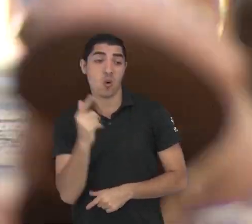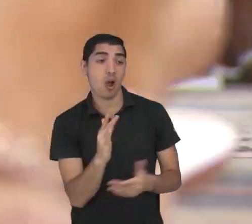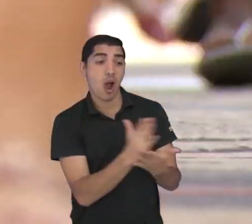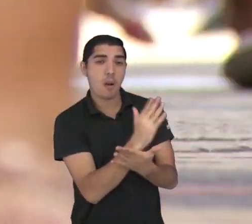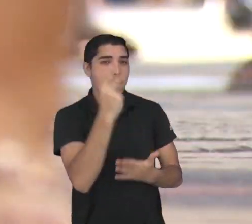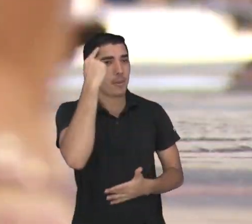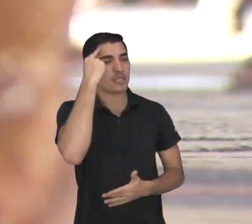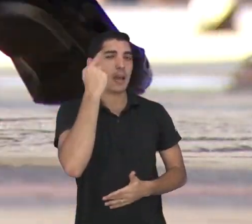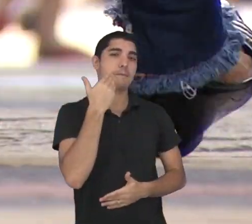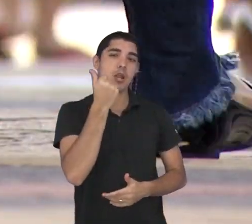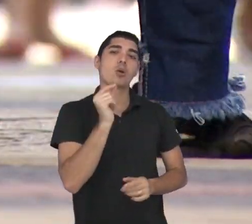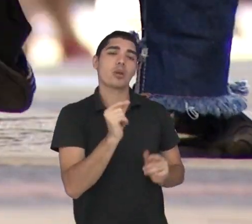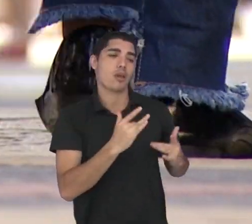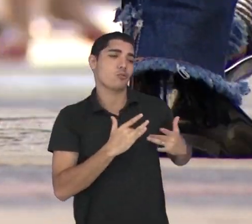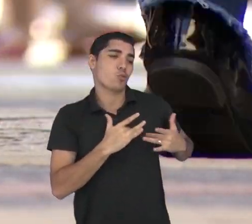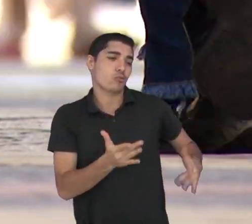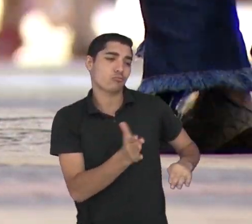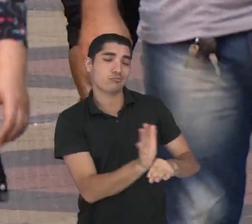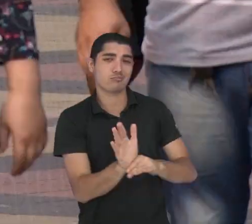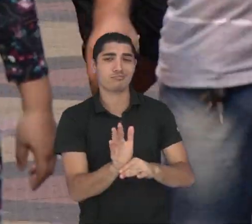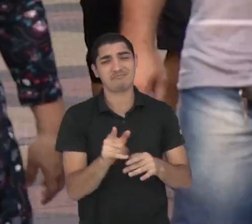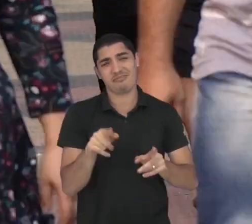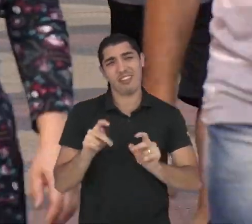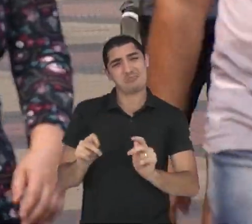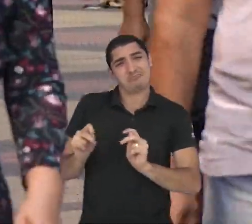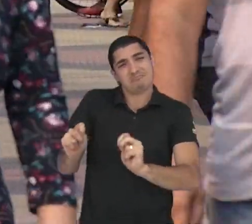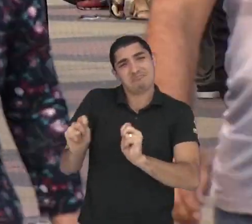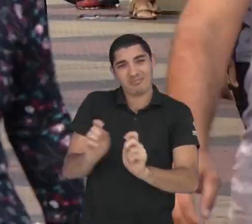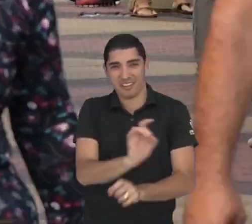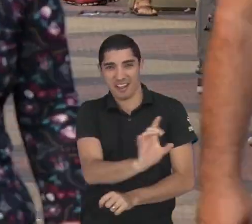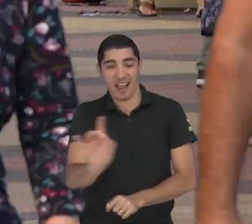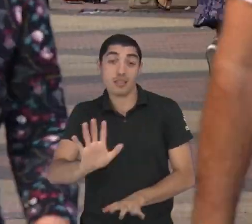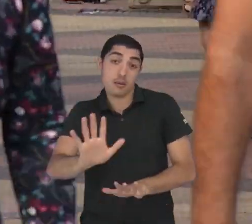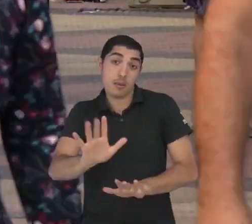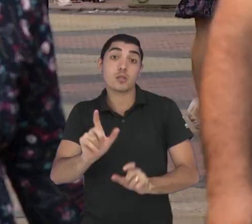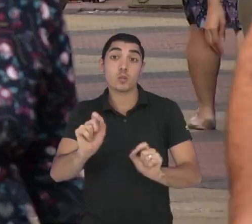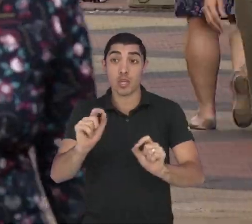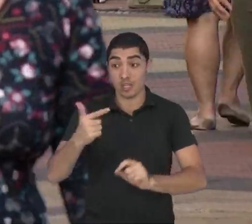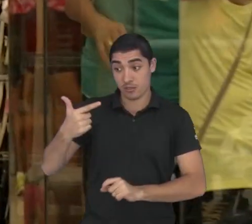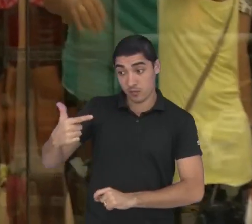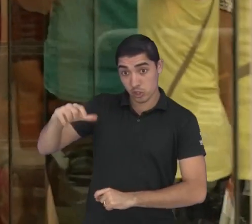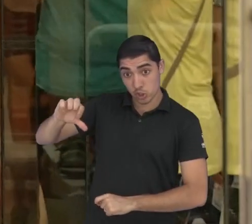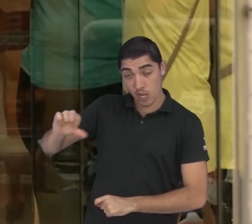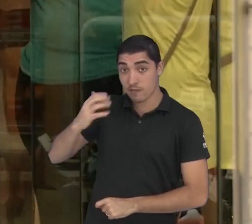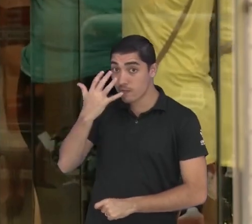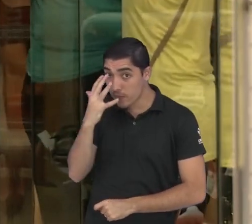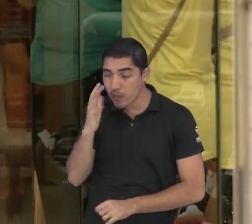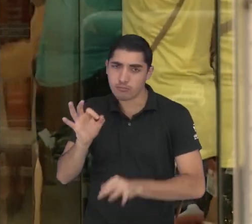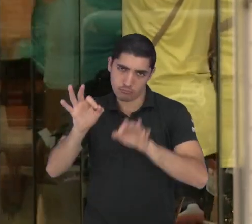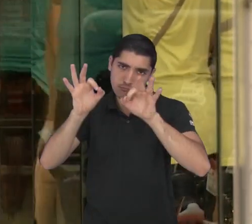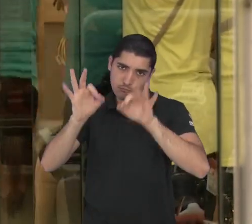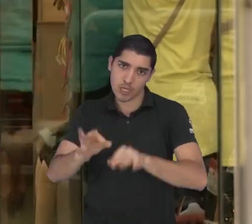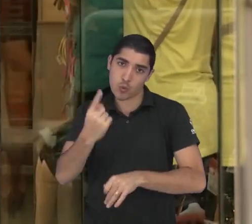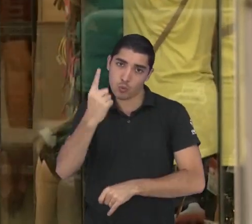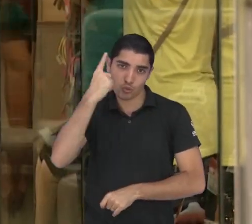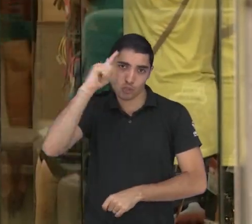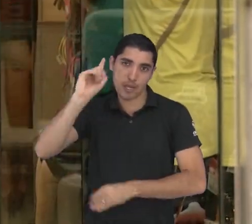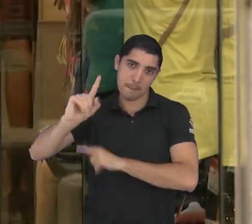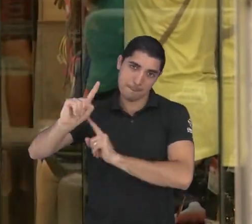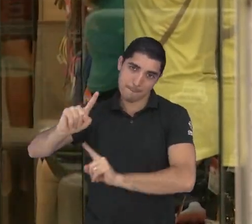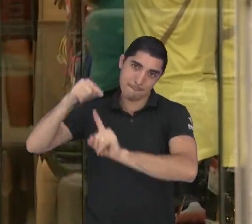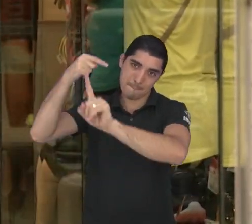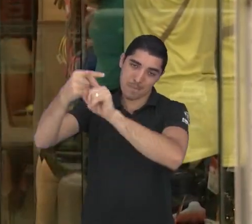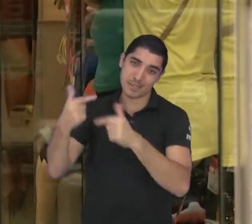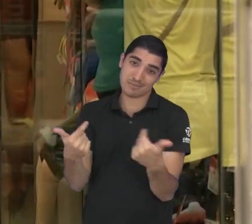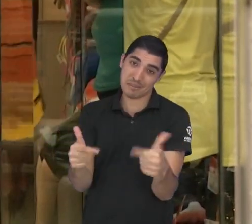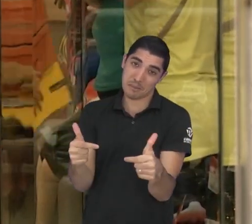mais serve para praticar a solidariedade. Superstições à parte, uma questão é unânime. Dia 29 de fevereiro é sim um dia